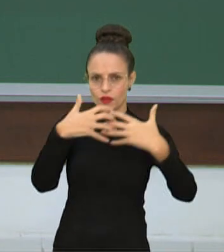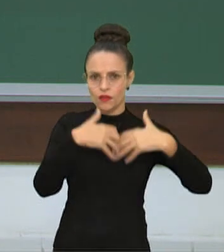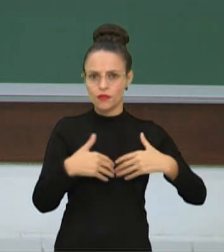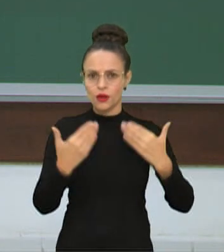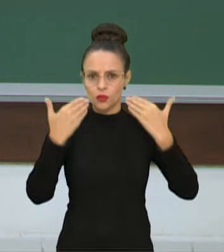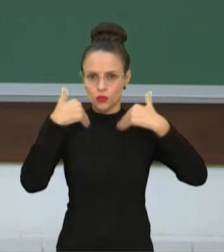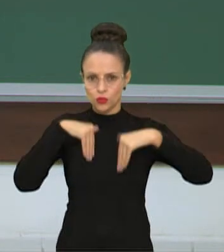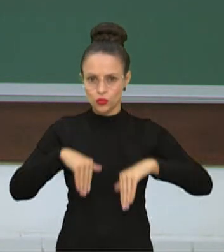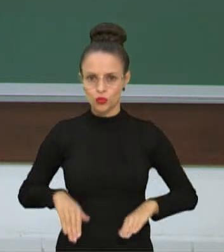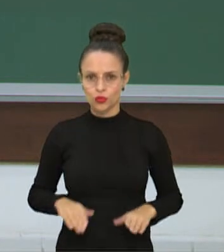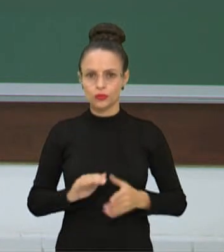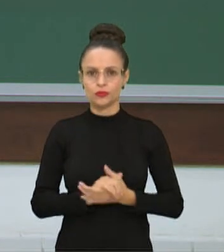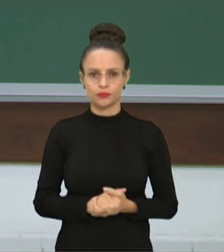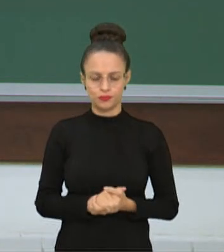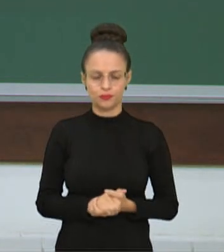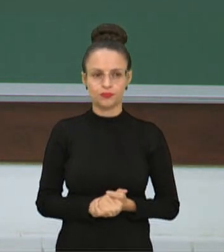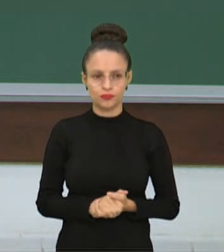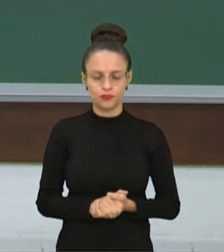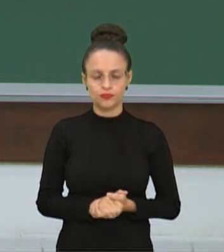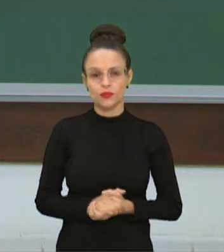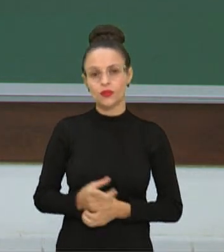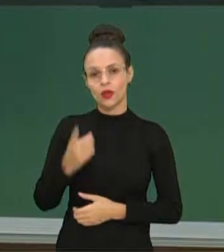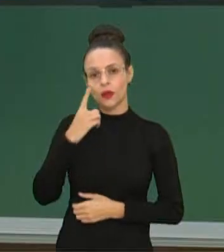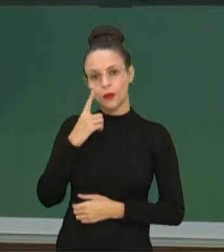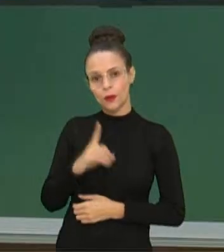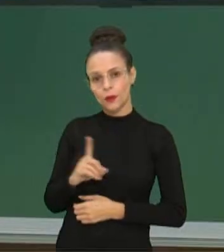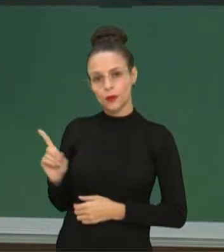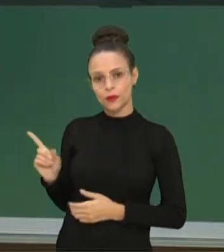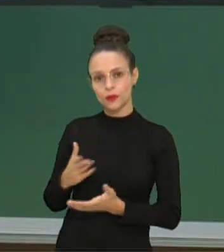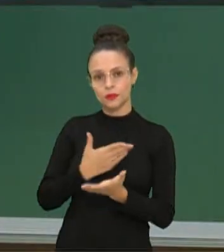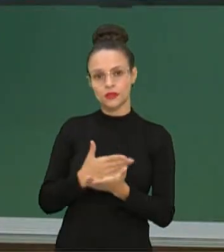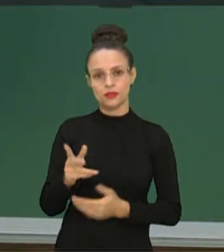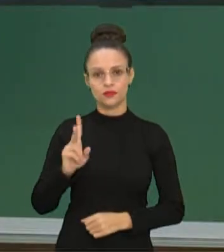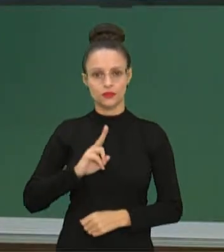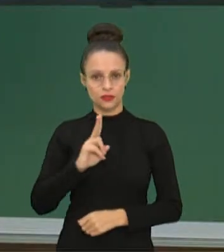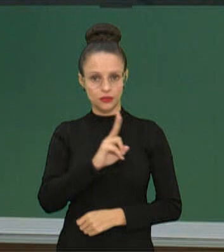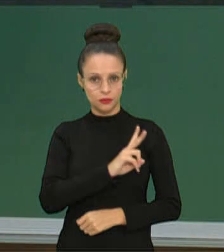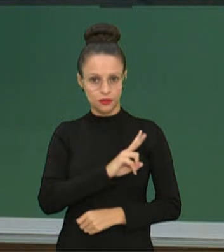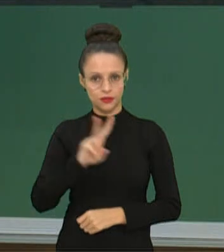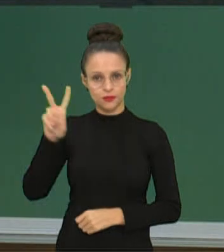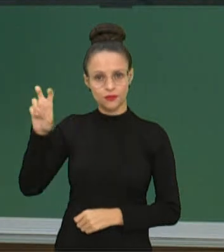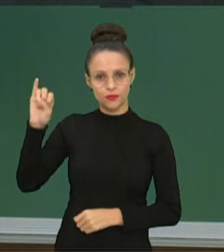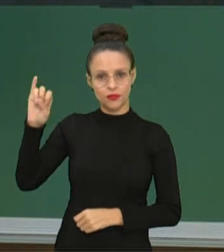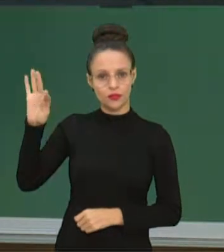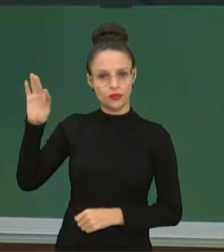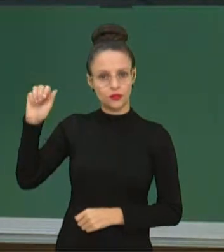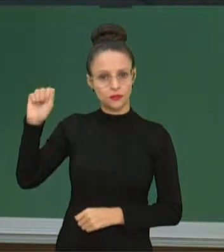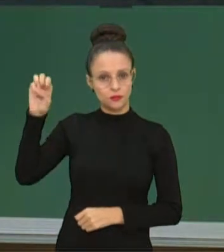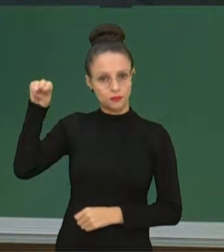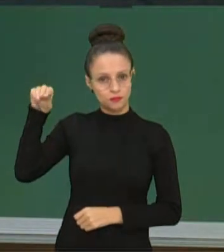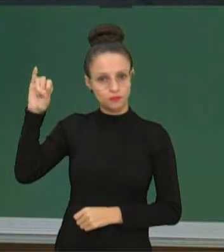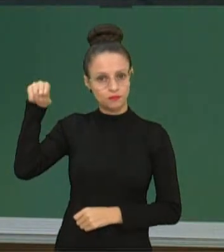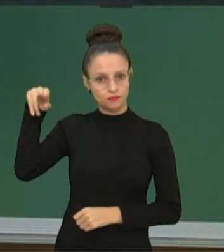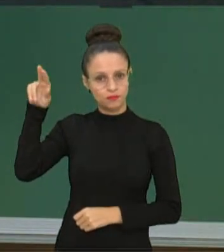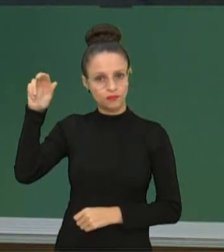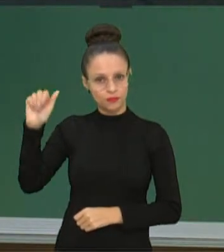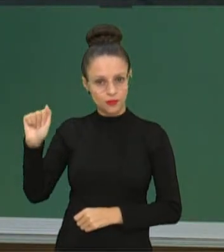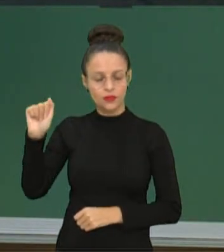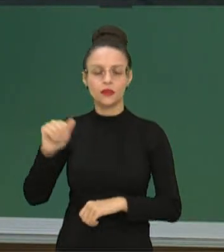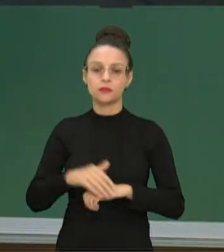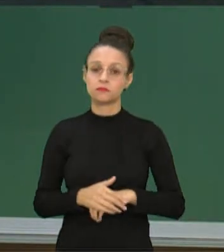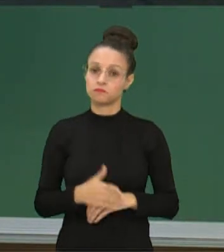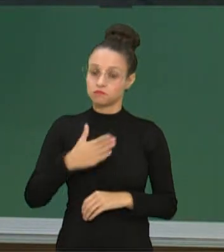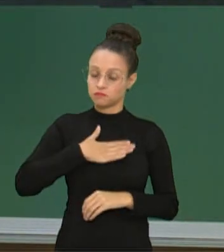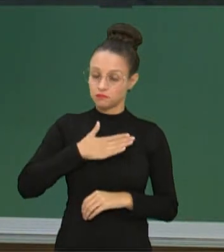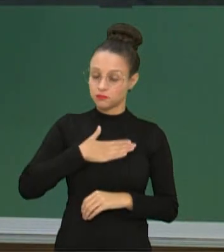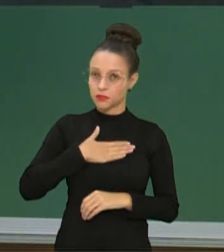nosso organismo. Vamos começar então pelas vitaminas. Quando a gente fala em vitamina, né, pelo menos para